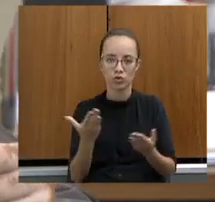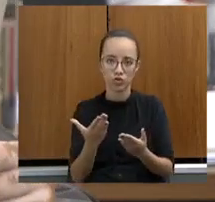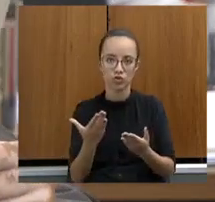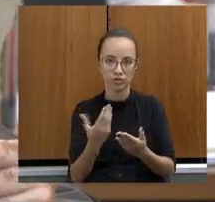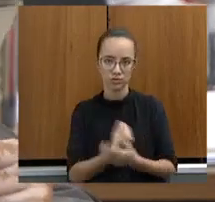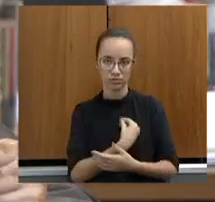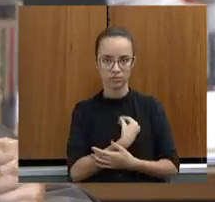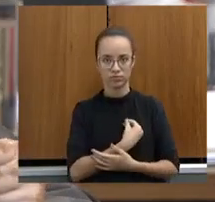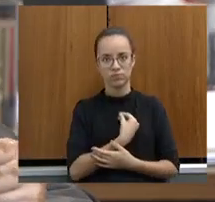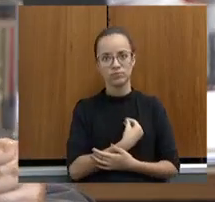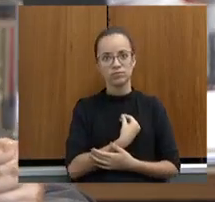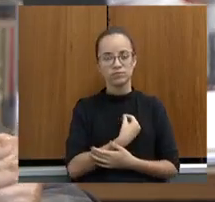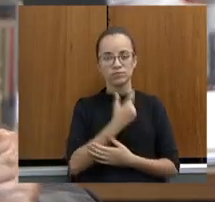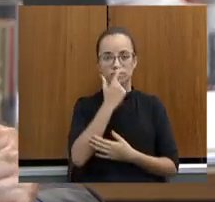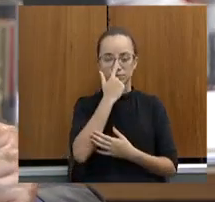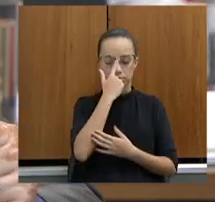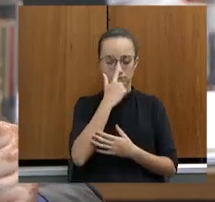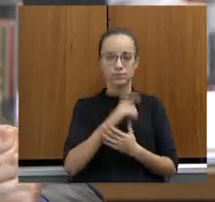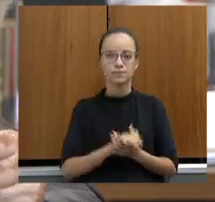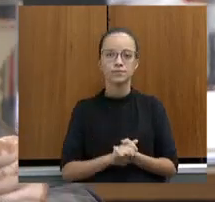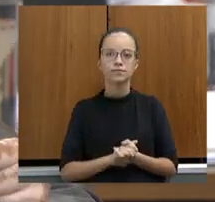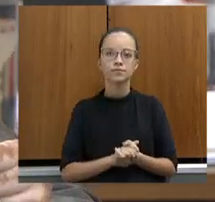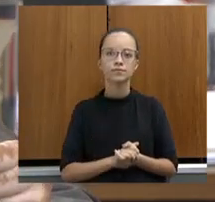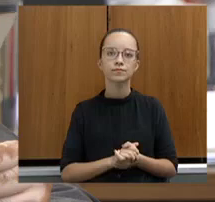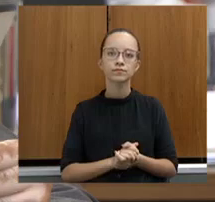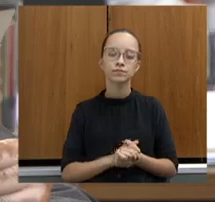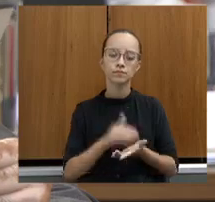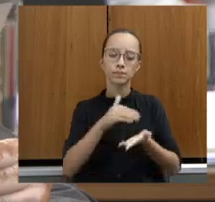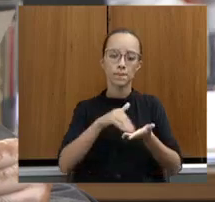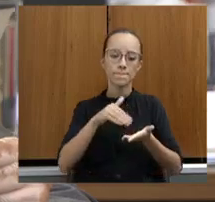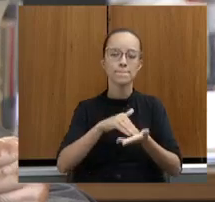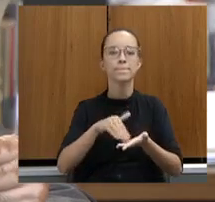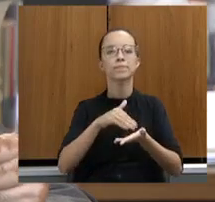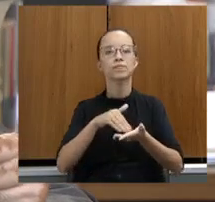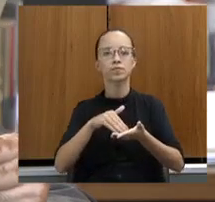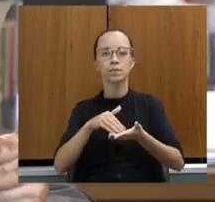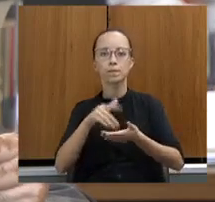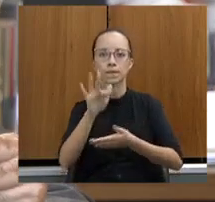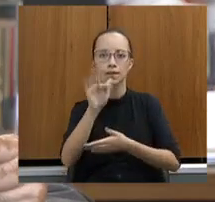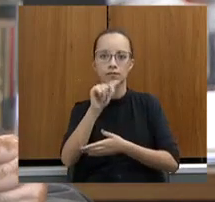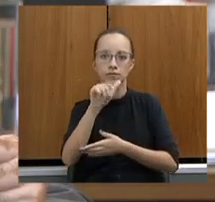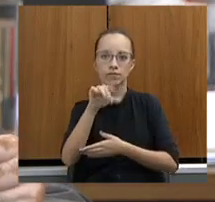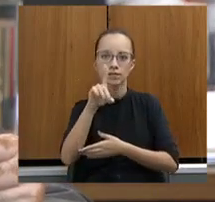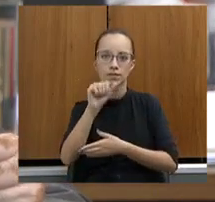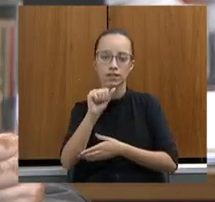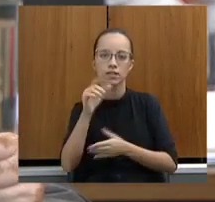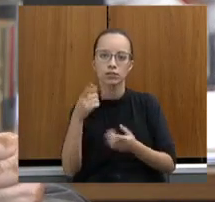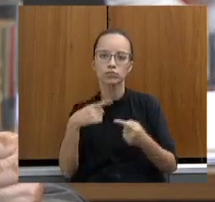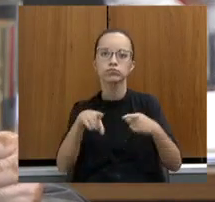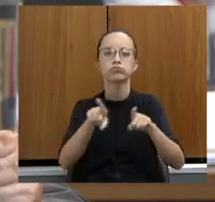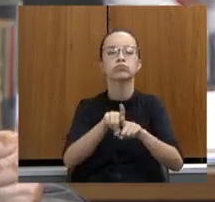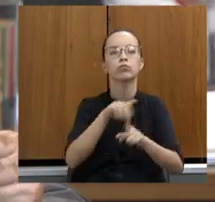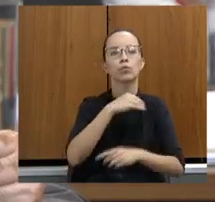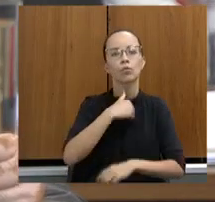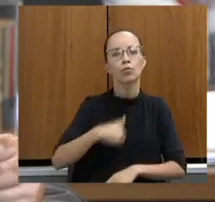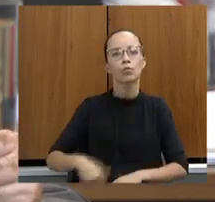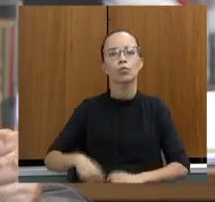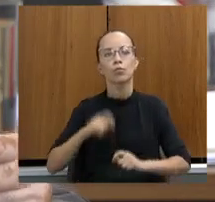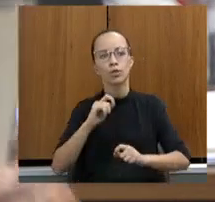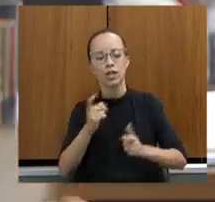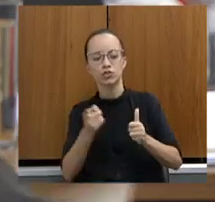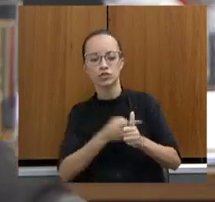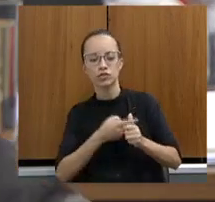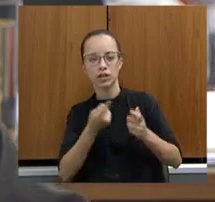que é assim que a administração pública funciona fica a secretaria cidade de fazenda autorizada celebrar com a união contrato de refinanciamento de dívida